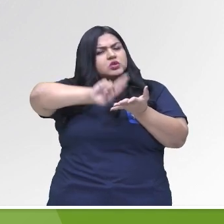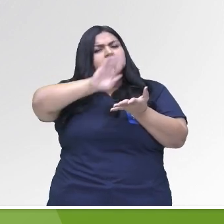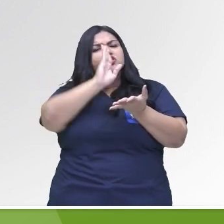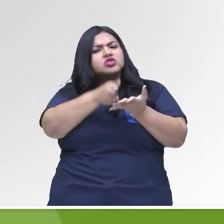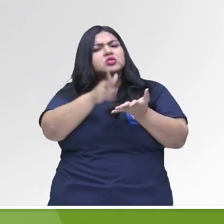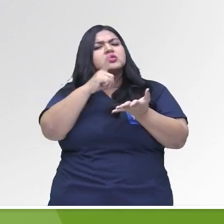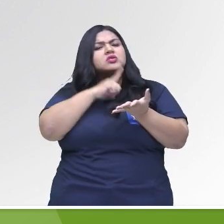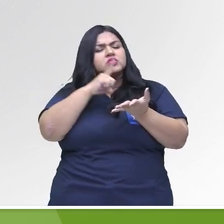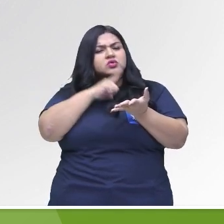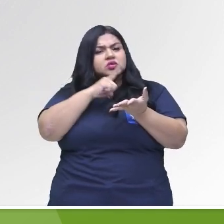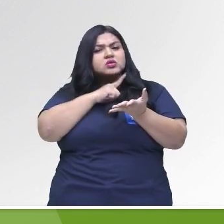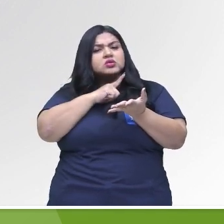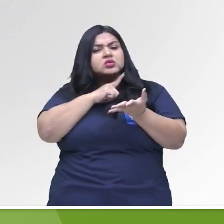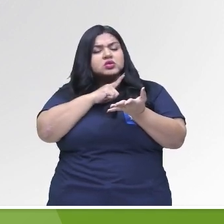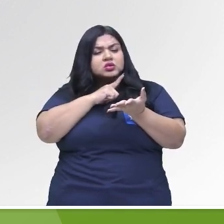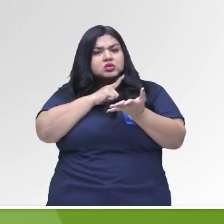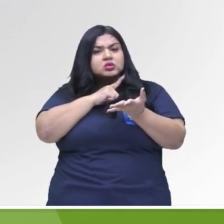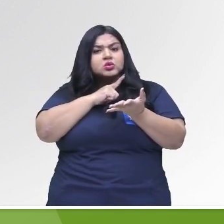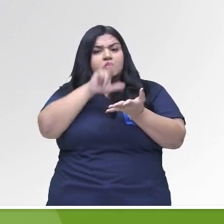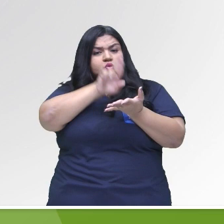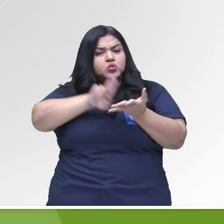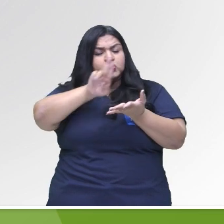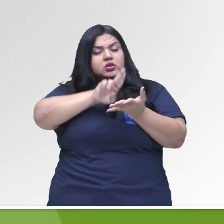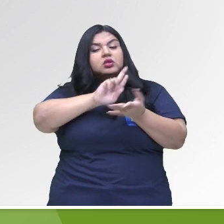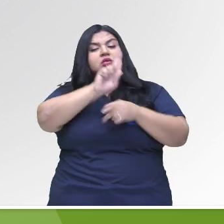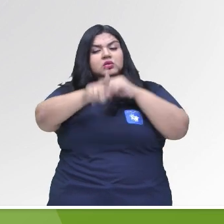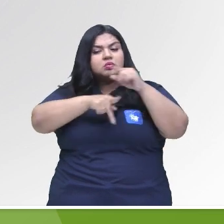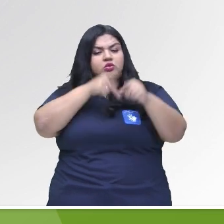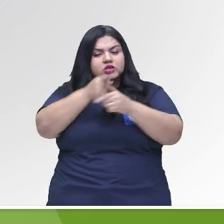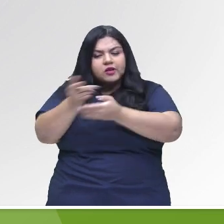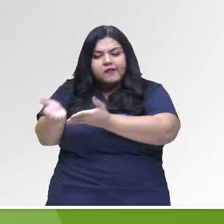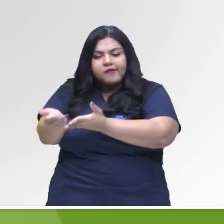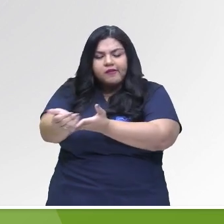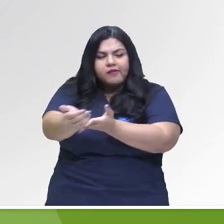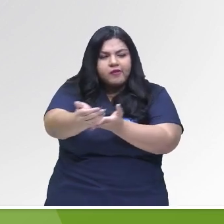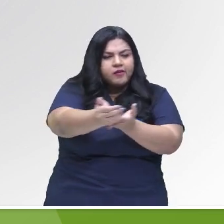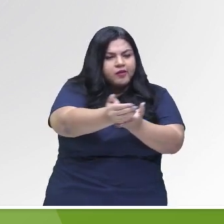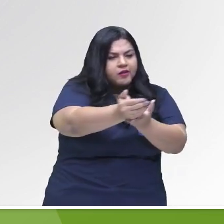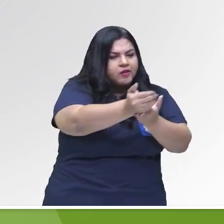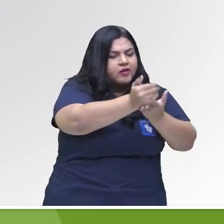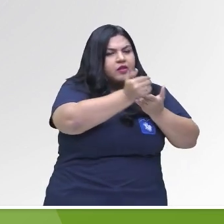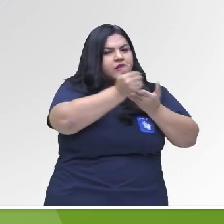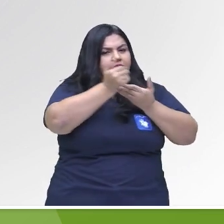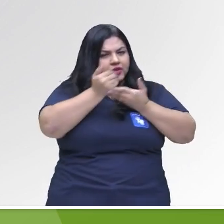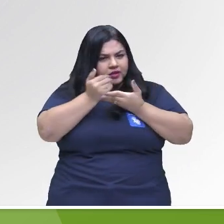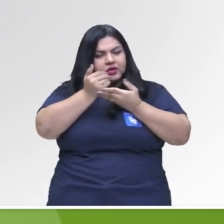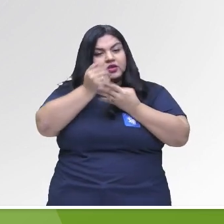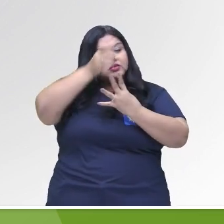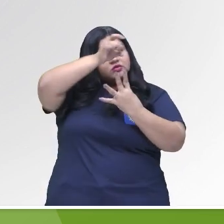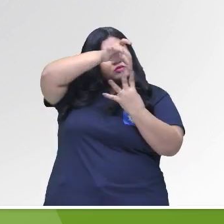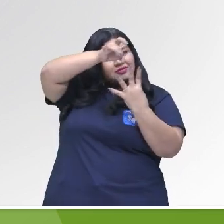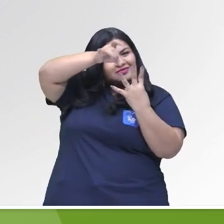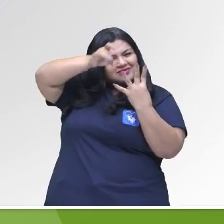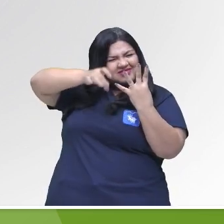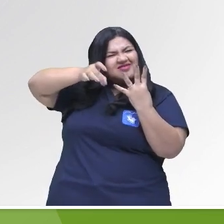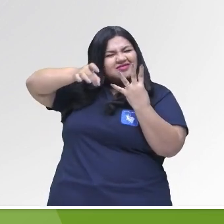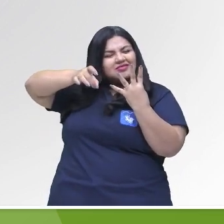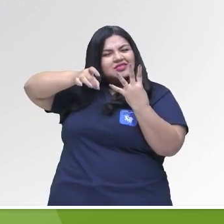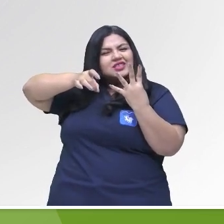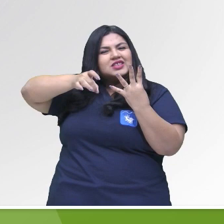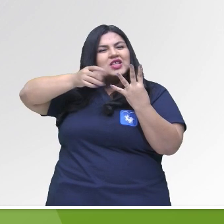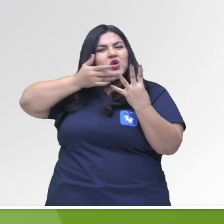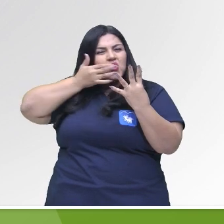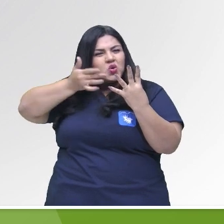a sua aplicação, e aí quando ele é coletado lá na coleta, né, seletiva, quando ele